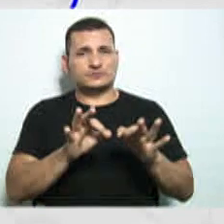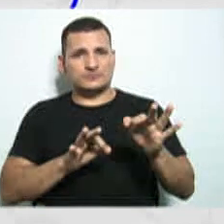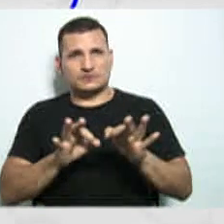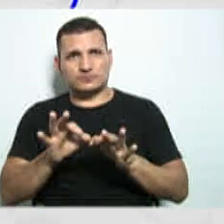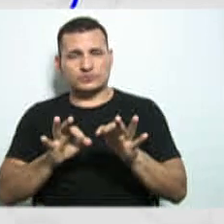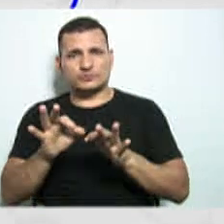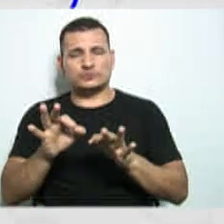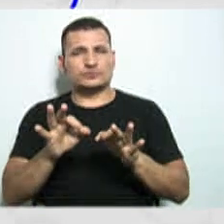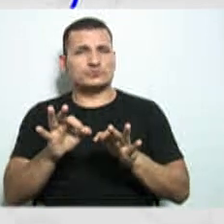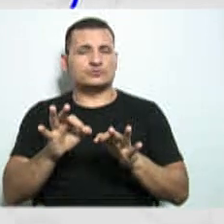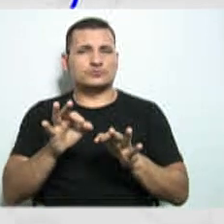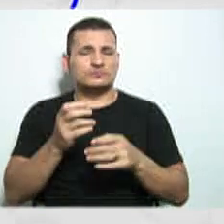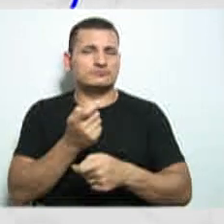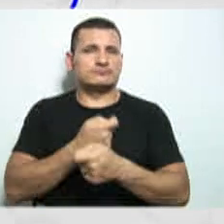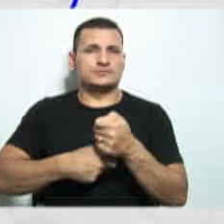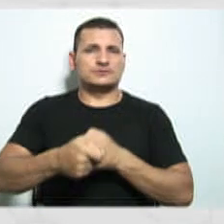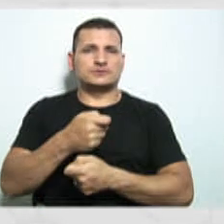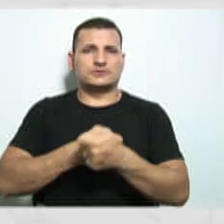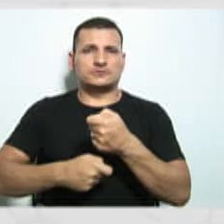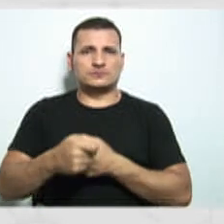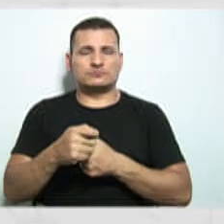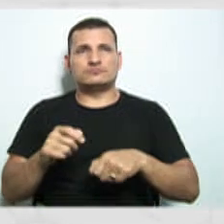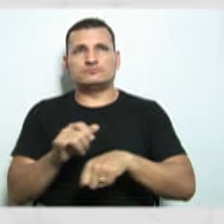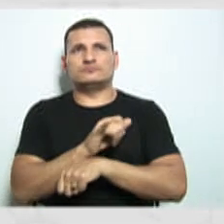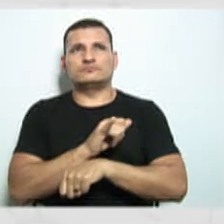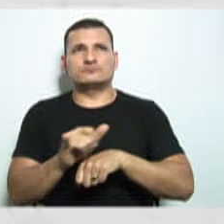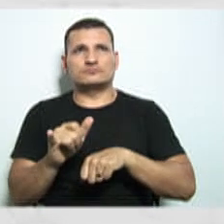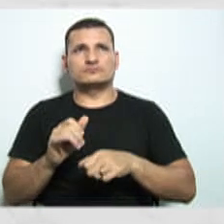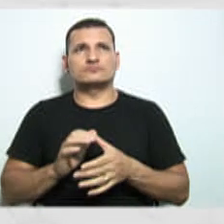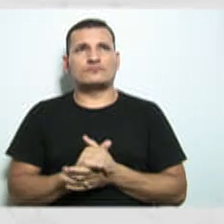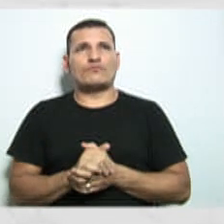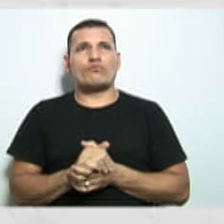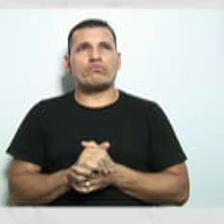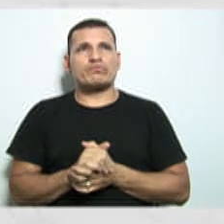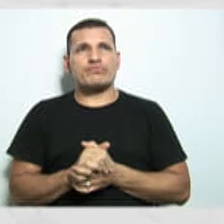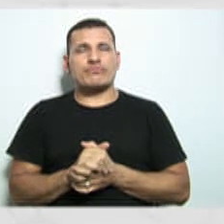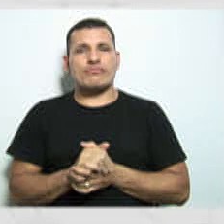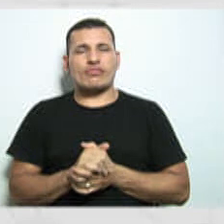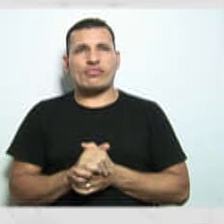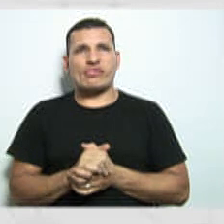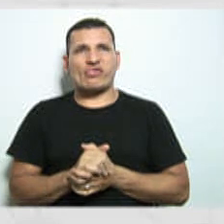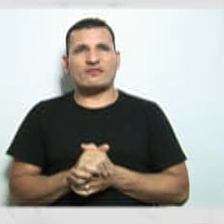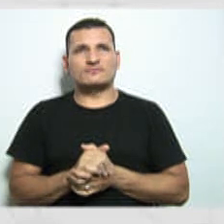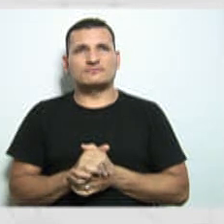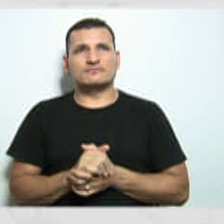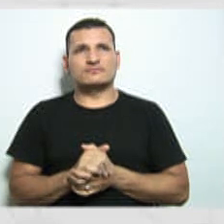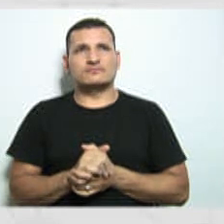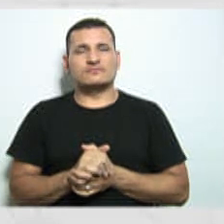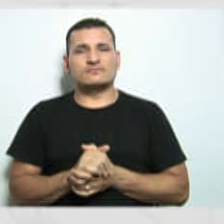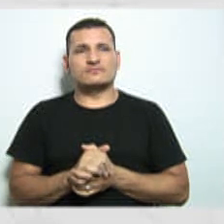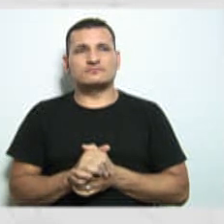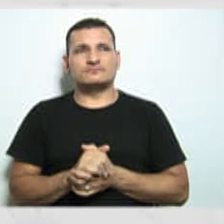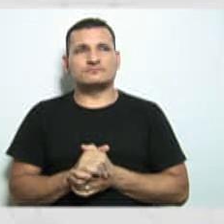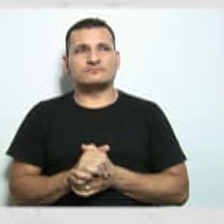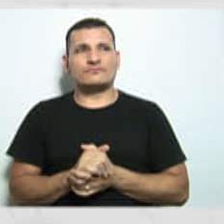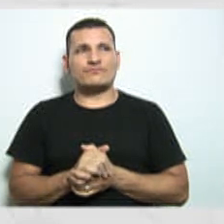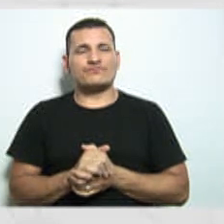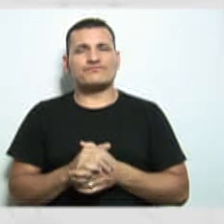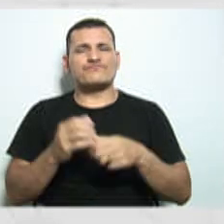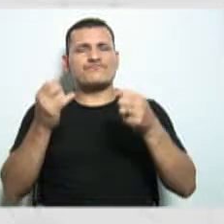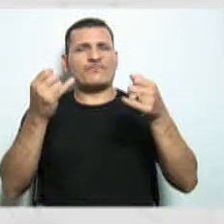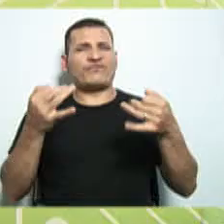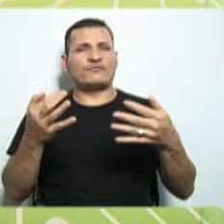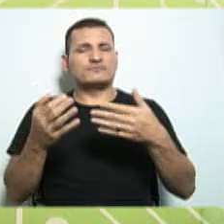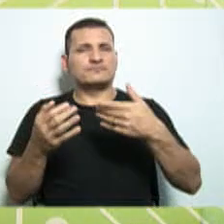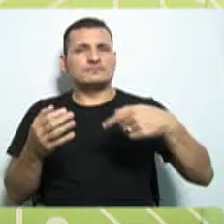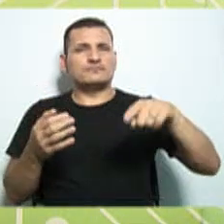voltado para a administração estratégica. Enfim, voltamos aqui, né? Deixa eu passar para você o seguinte, antes